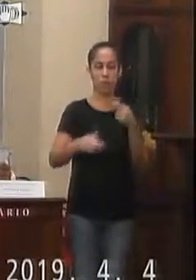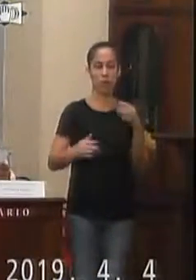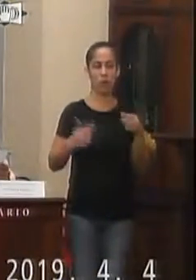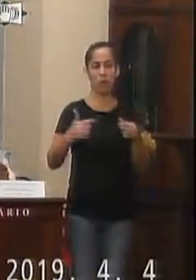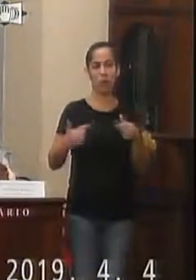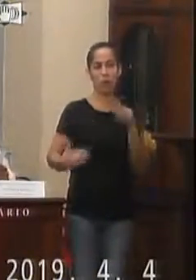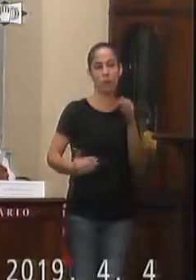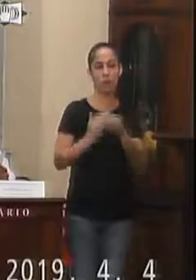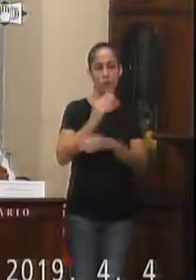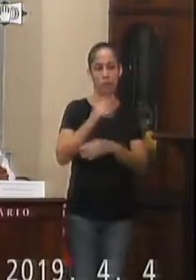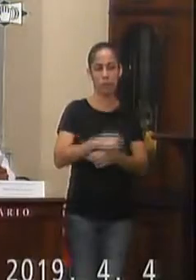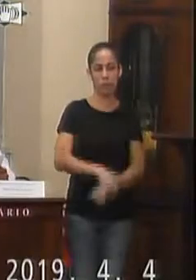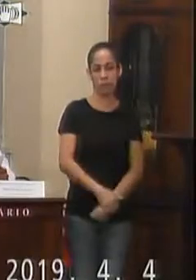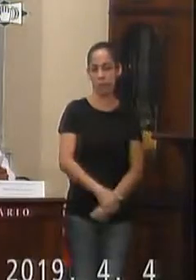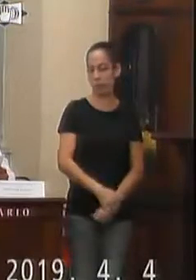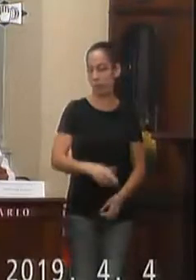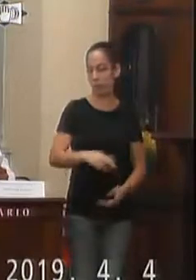Aprovado.